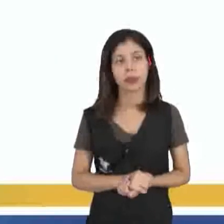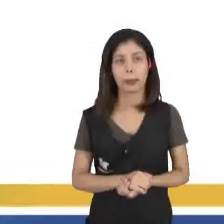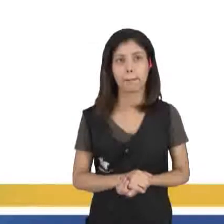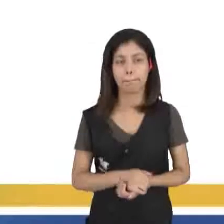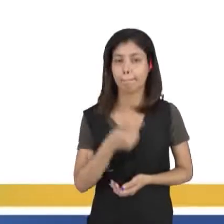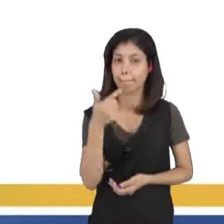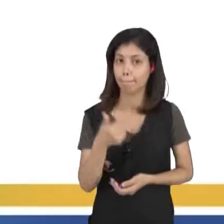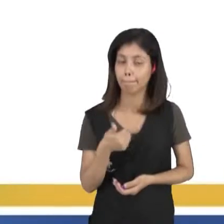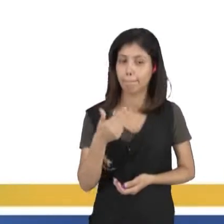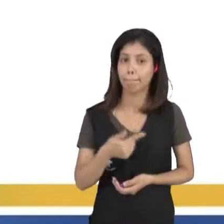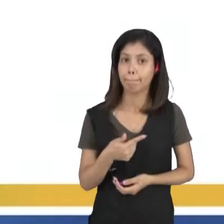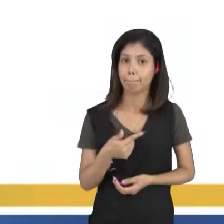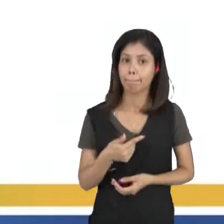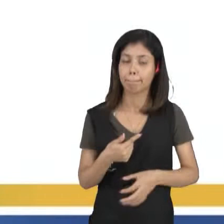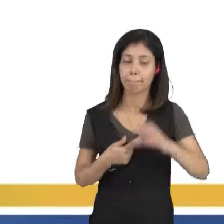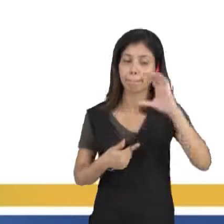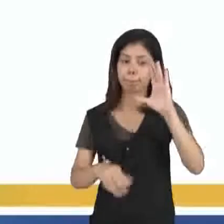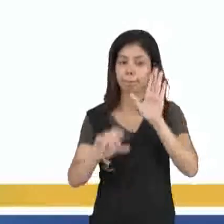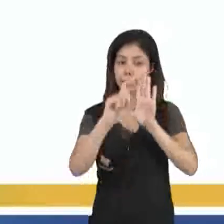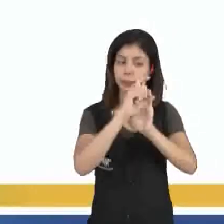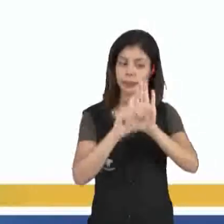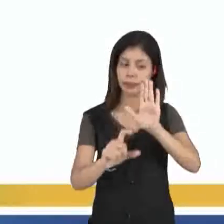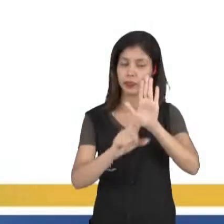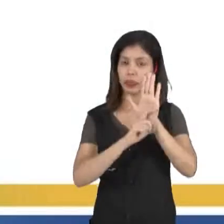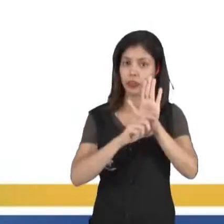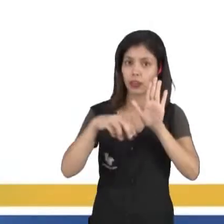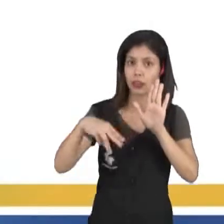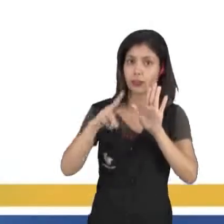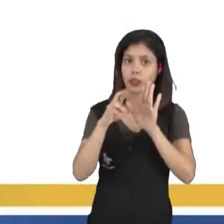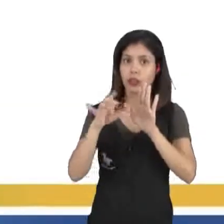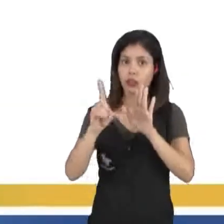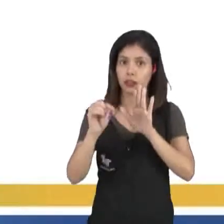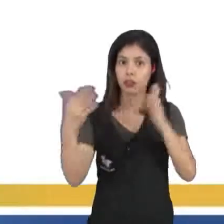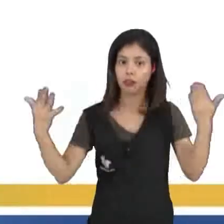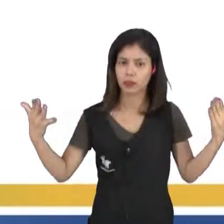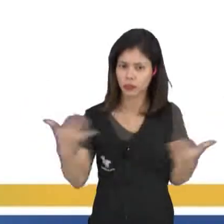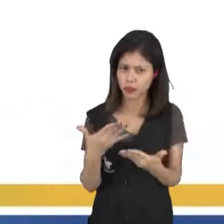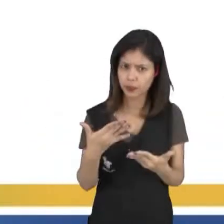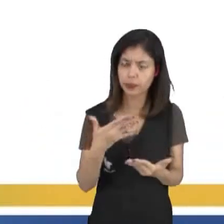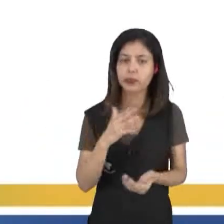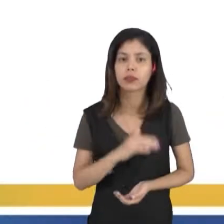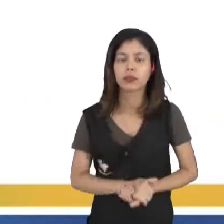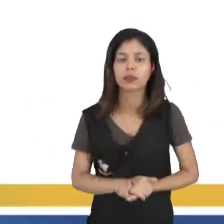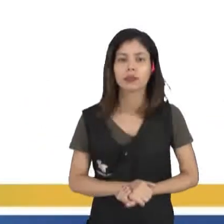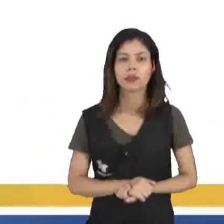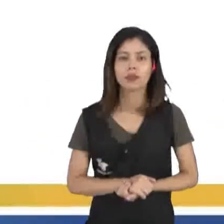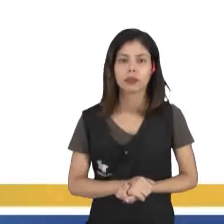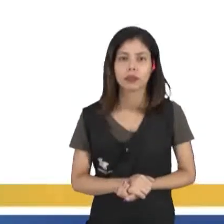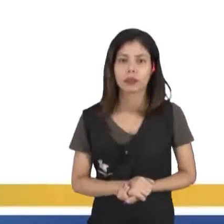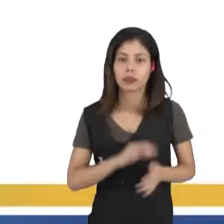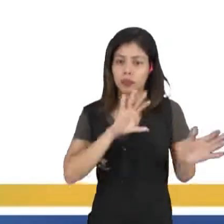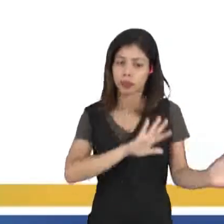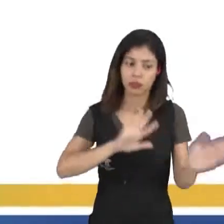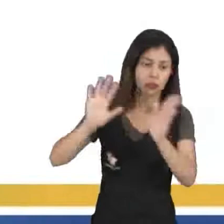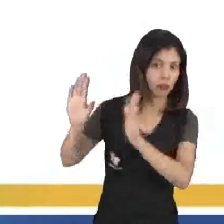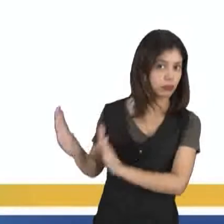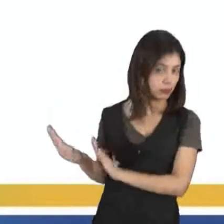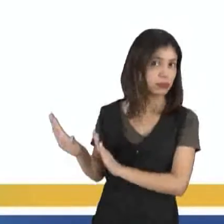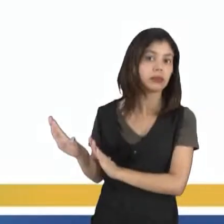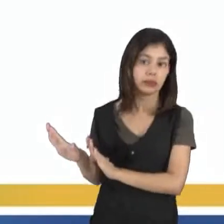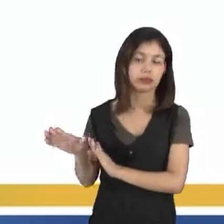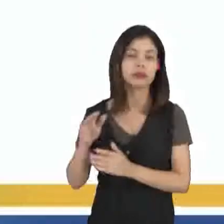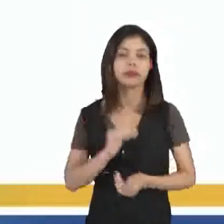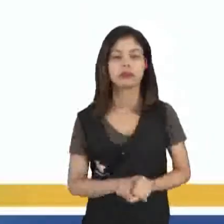segundo parágrafo aqui desse texto, ó, o marcador agora, veja ali, etc, etc. Agora vamos deixar de lado,